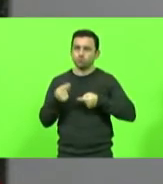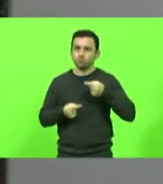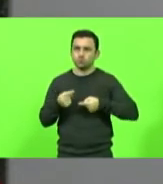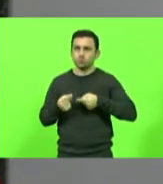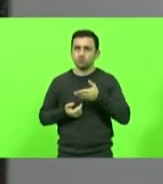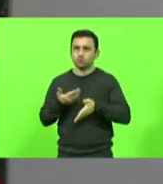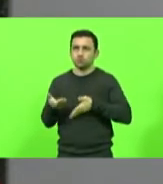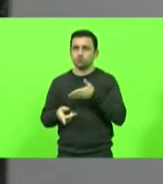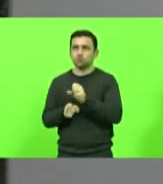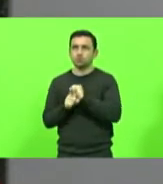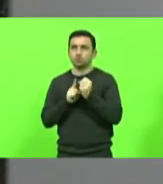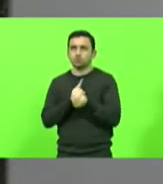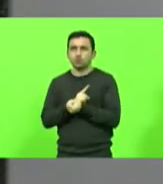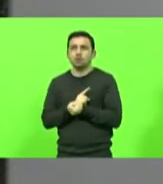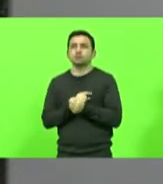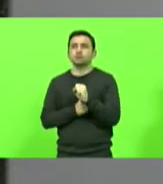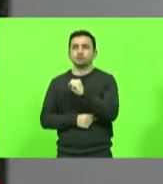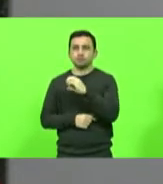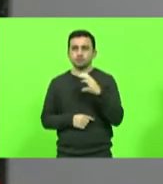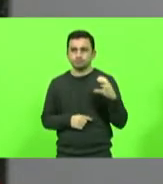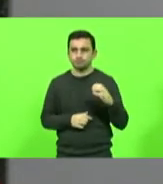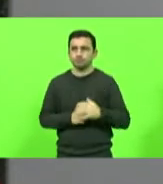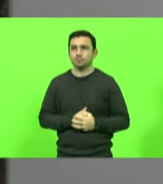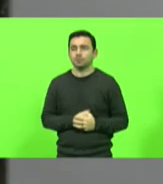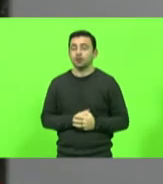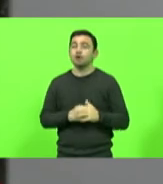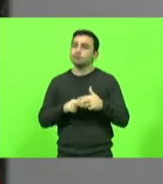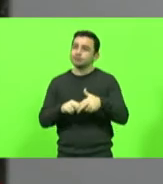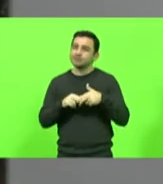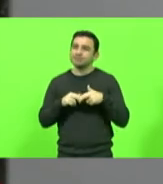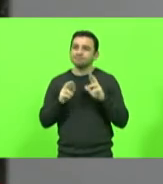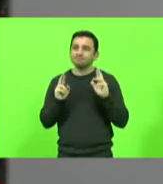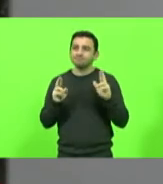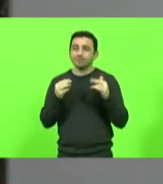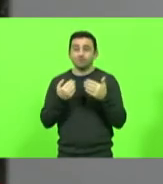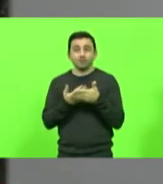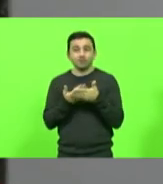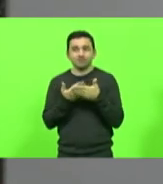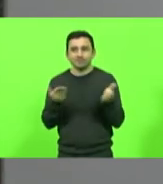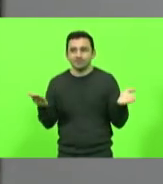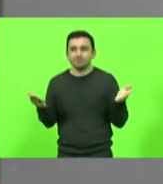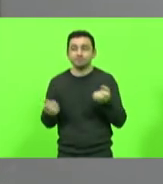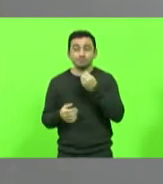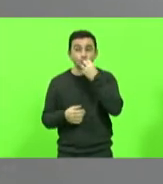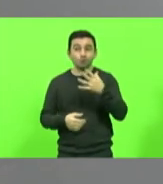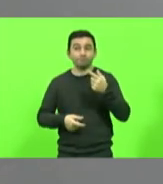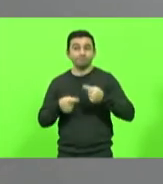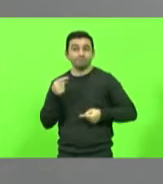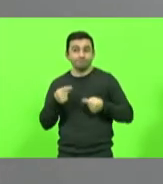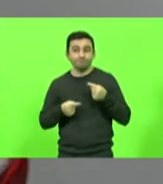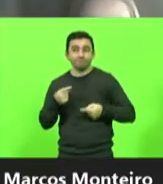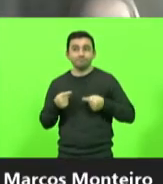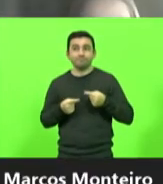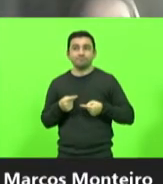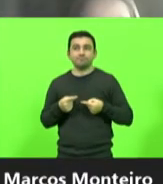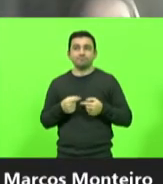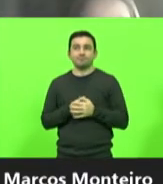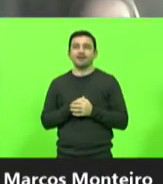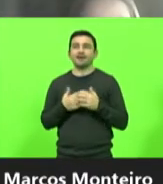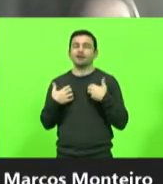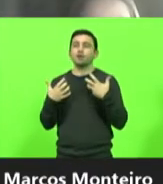assistência social no Estado de Santa Catarina. Por isso, desejamos a todos um excelente debate e eu